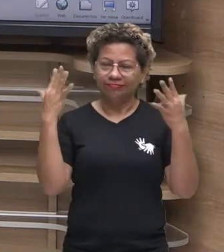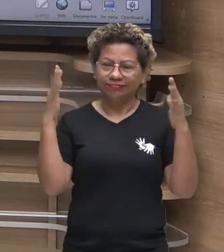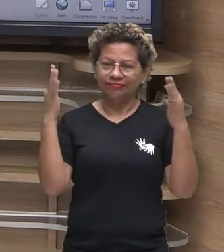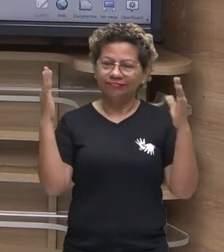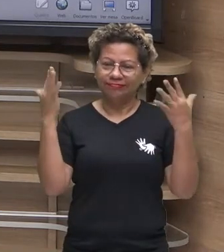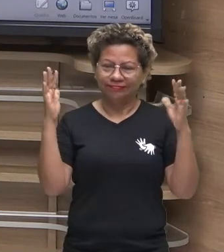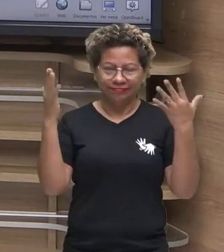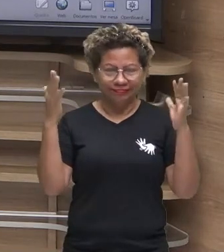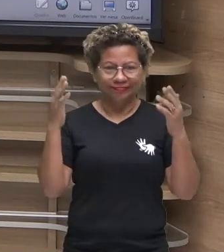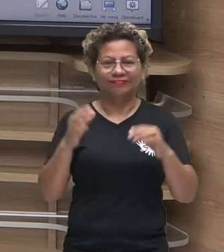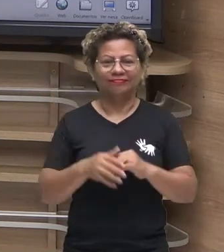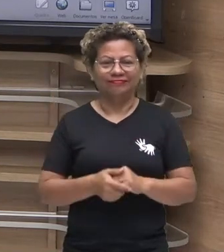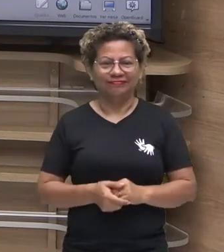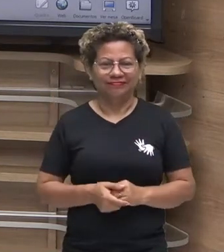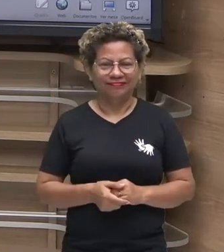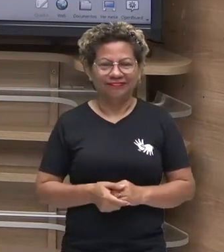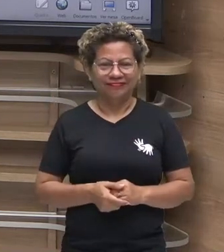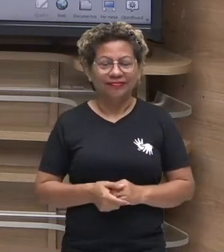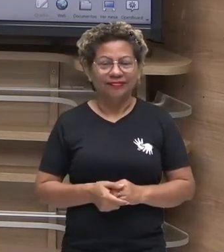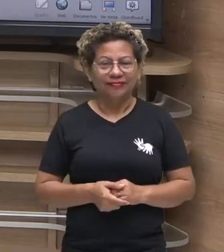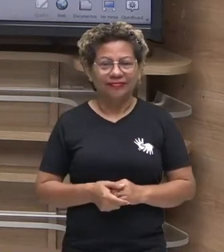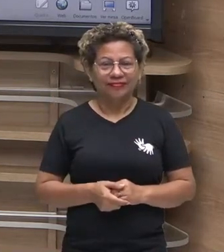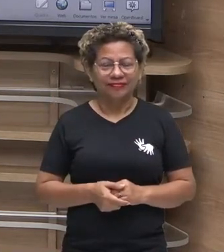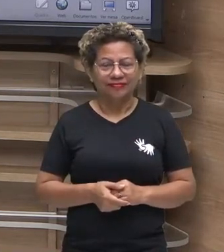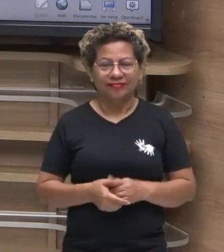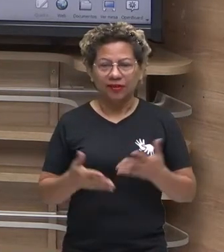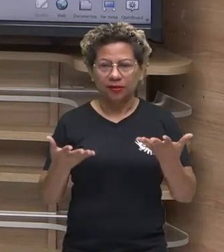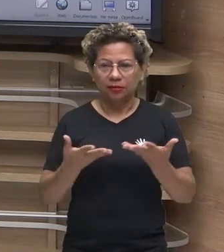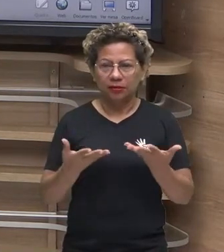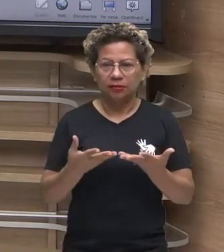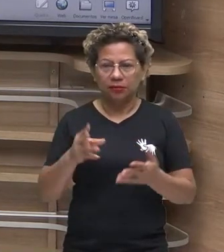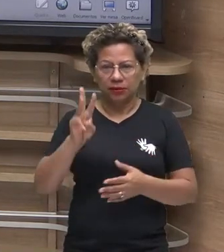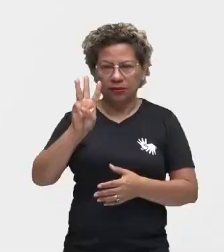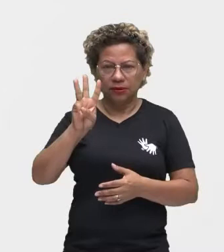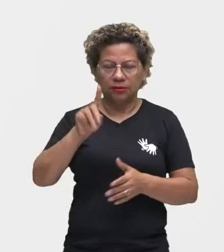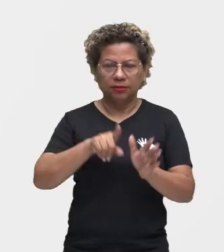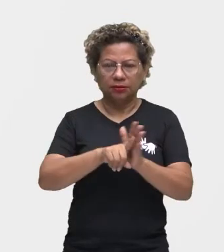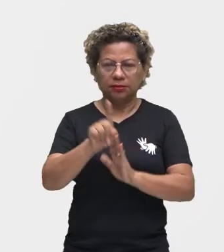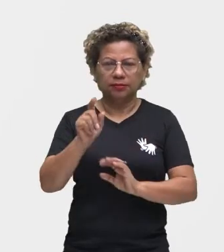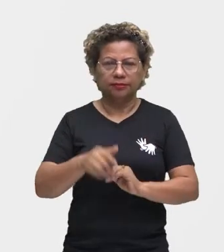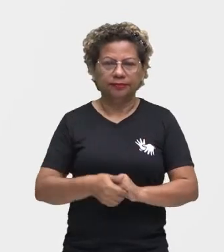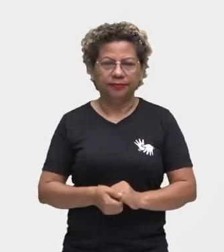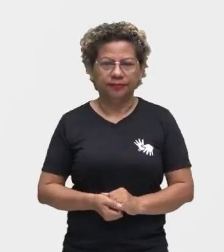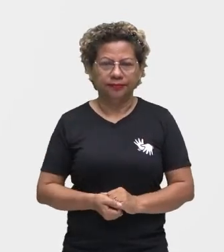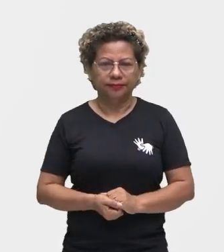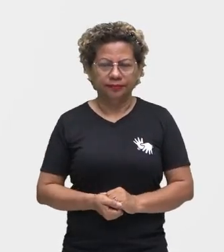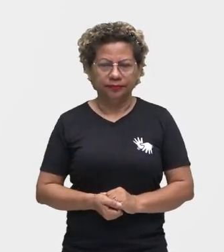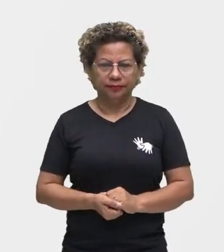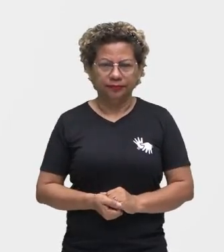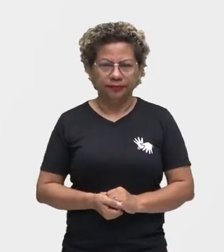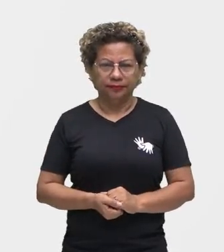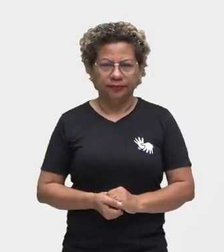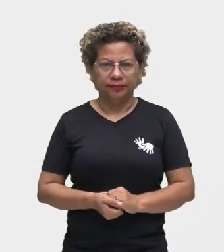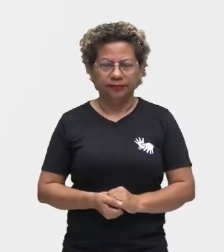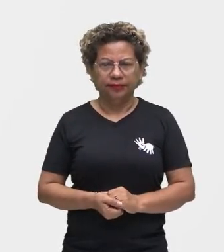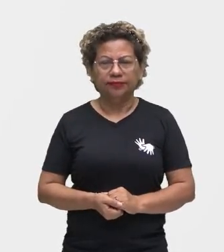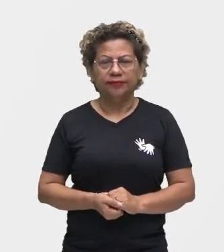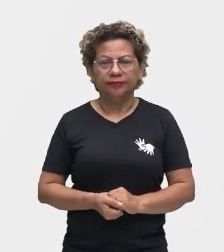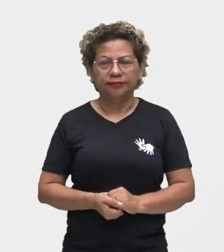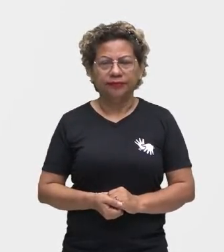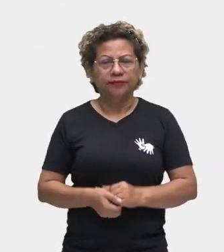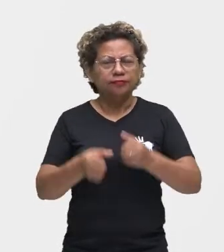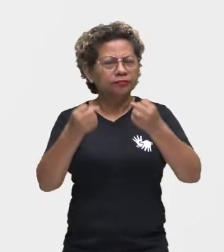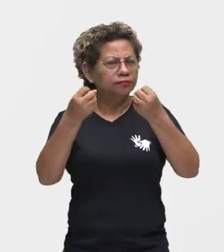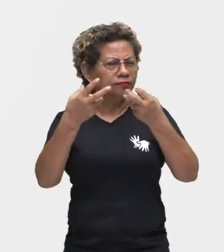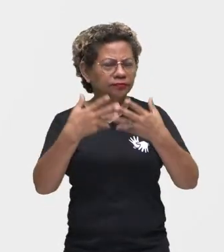Parabéns. Muito bem. Vamos agora para a nossa terceira questão. Na terceira questão diz